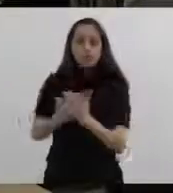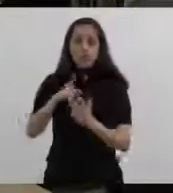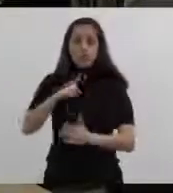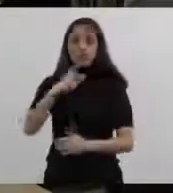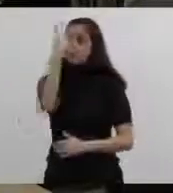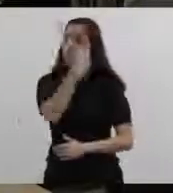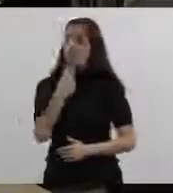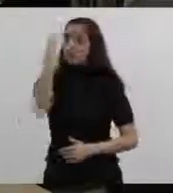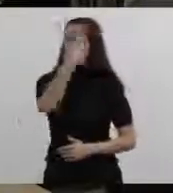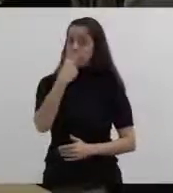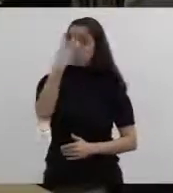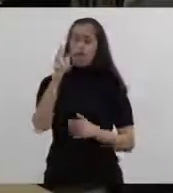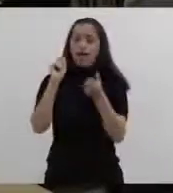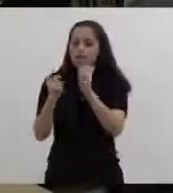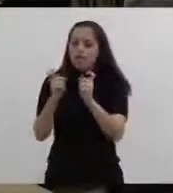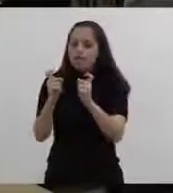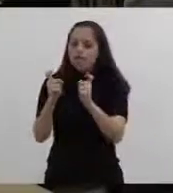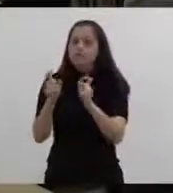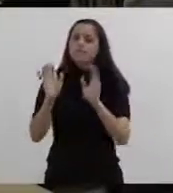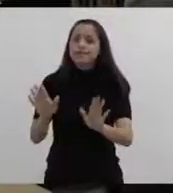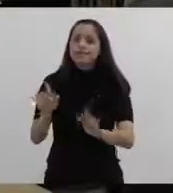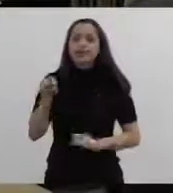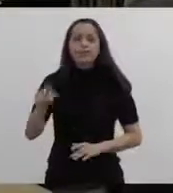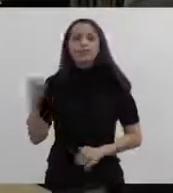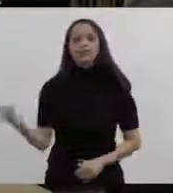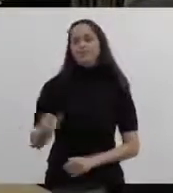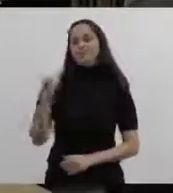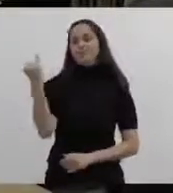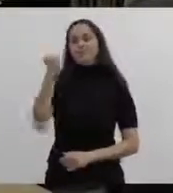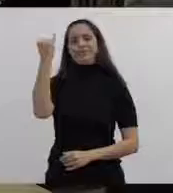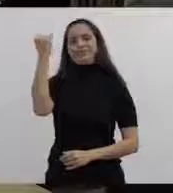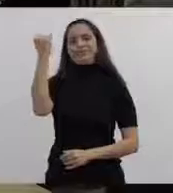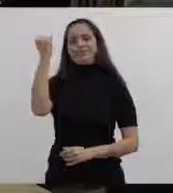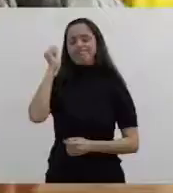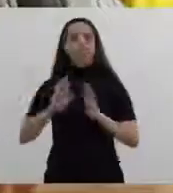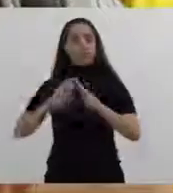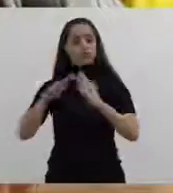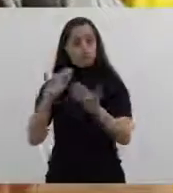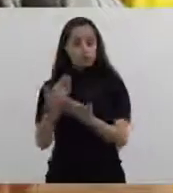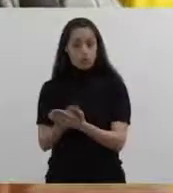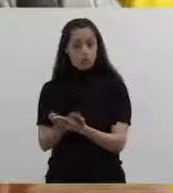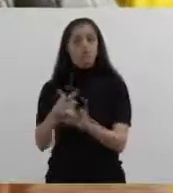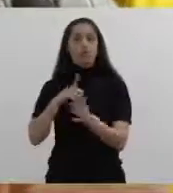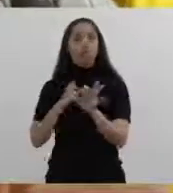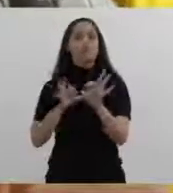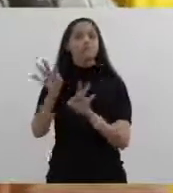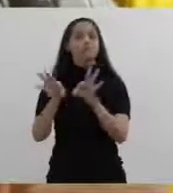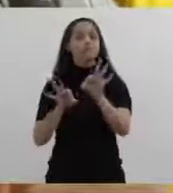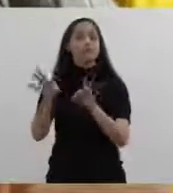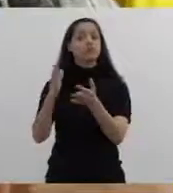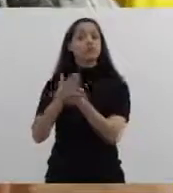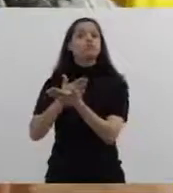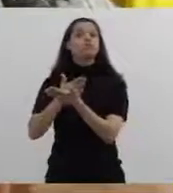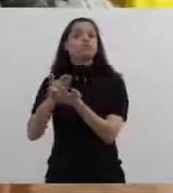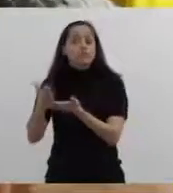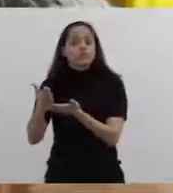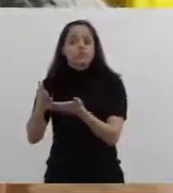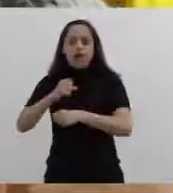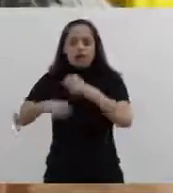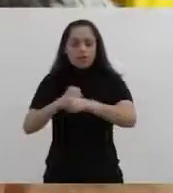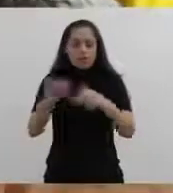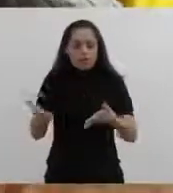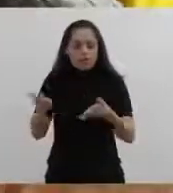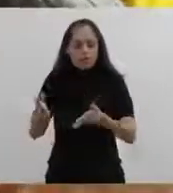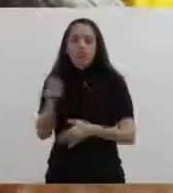atividades, dentre elas 2 horas semanais para reunião com todos, que é fundamental. Silvana. Esta escola